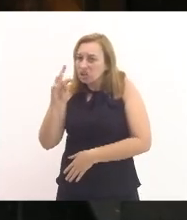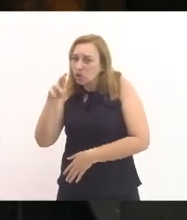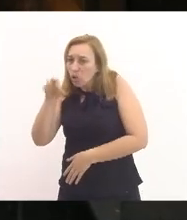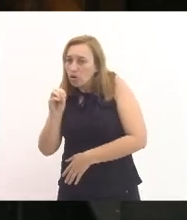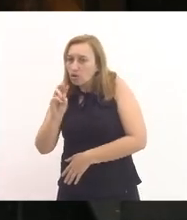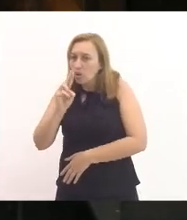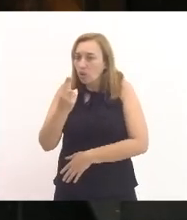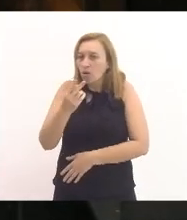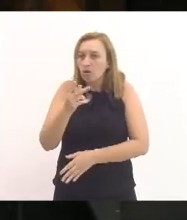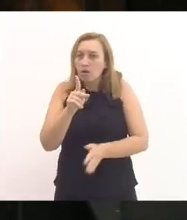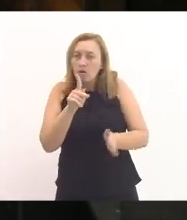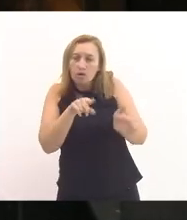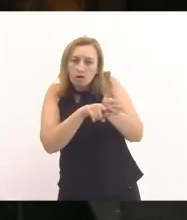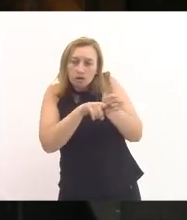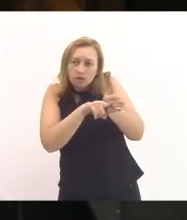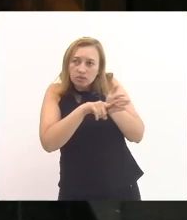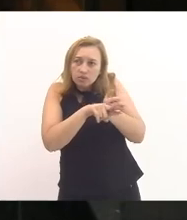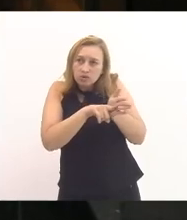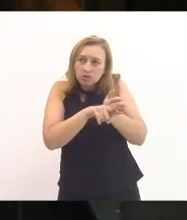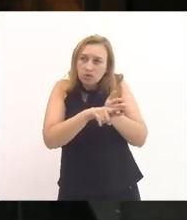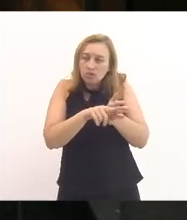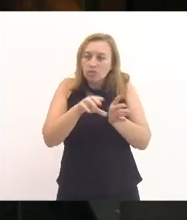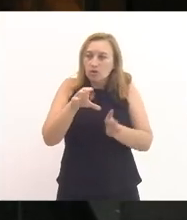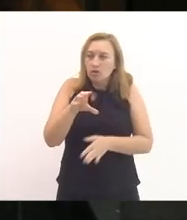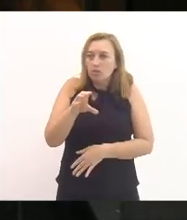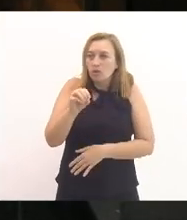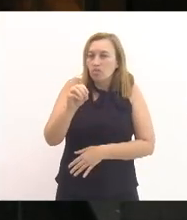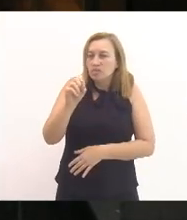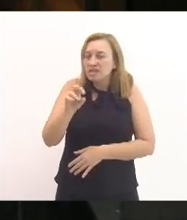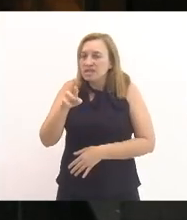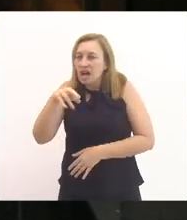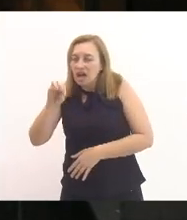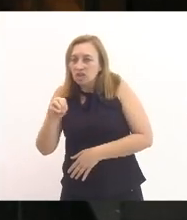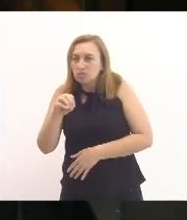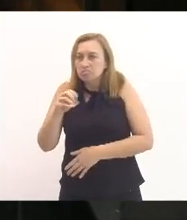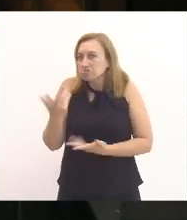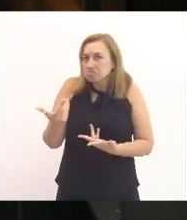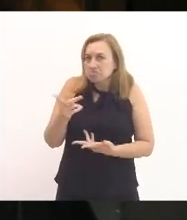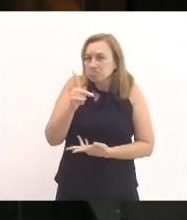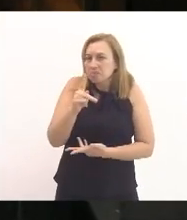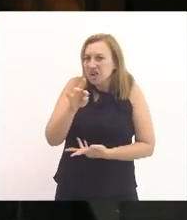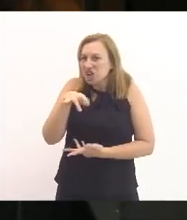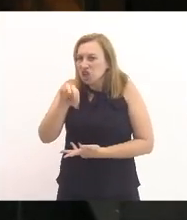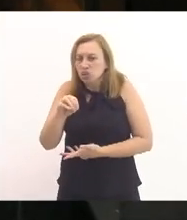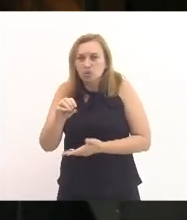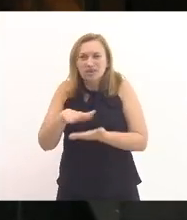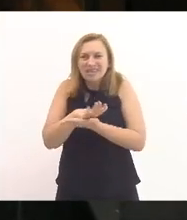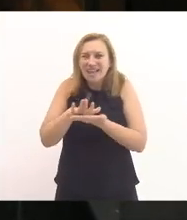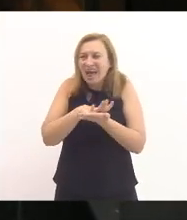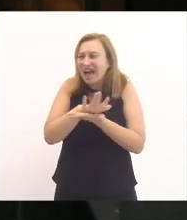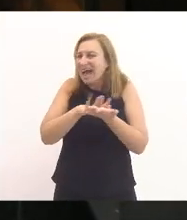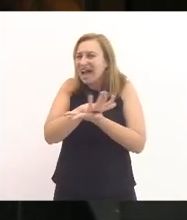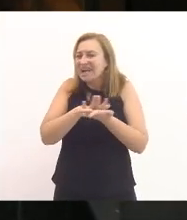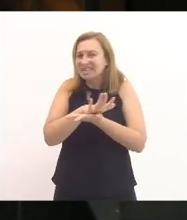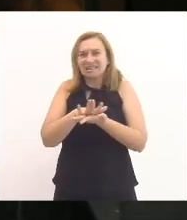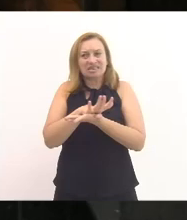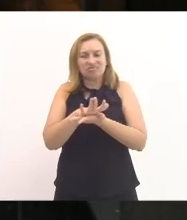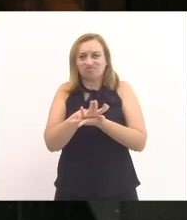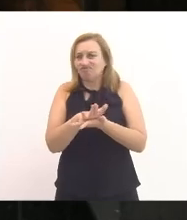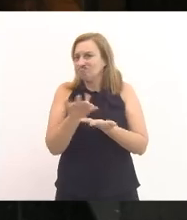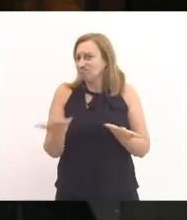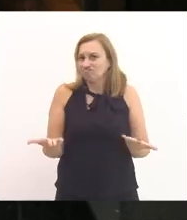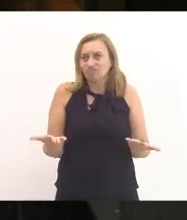inspetor papiloscopista comissário o perito não conversou com absolutamente